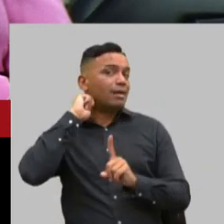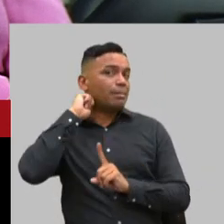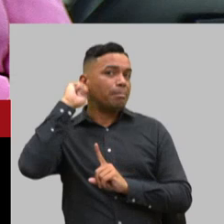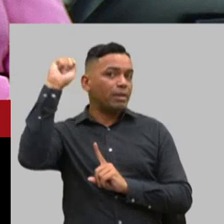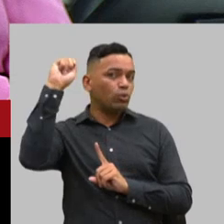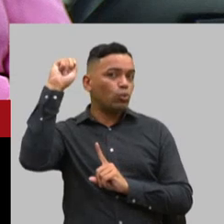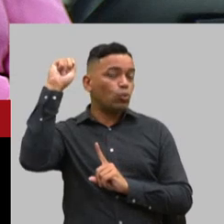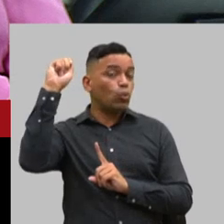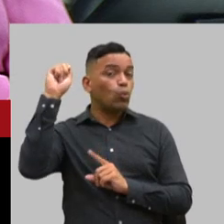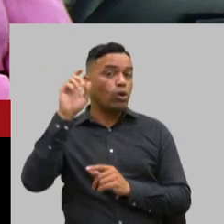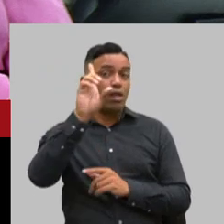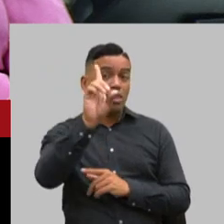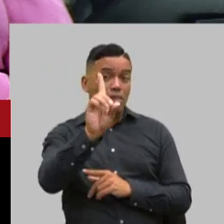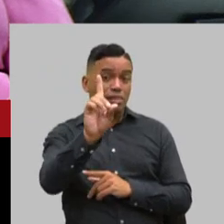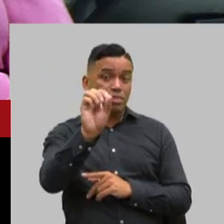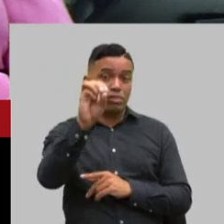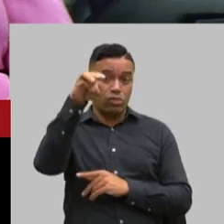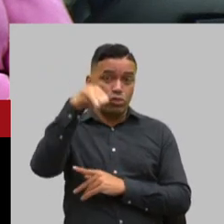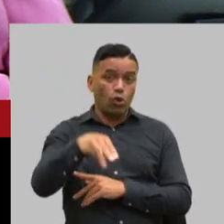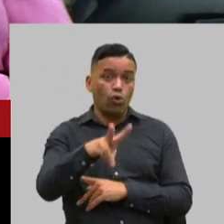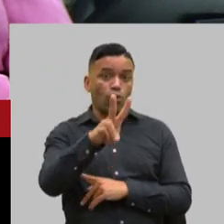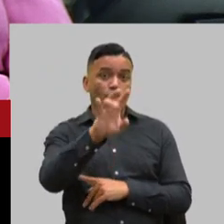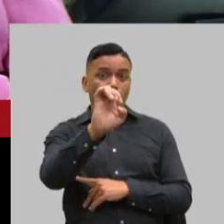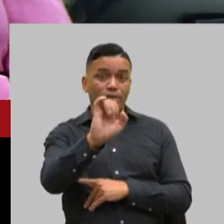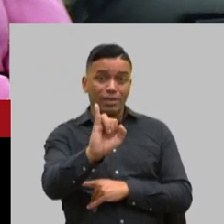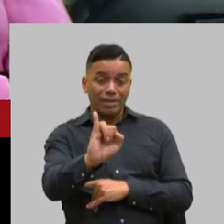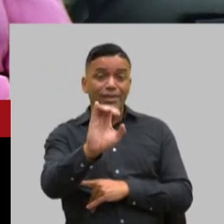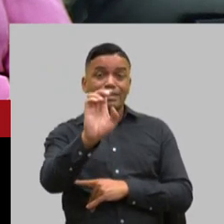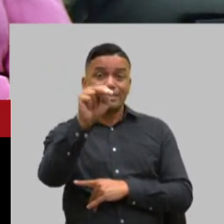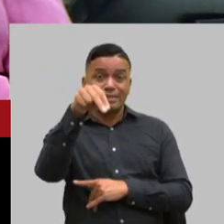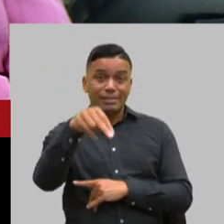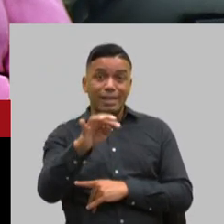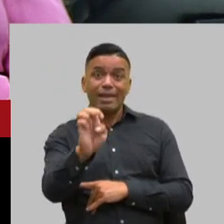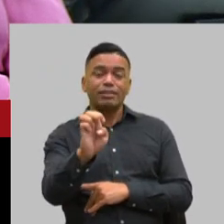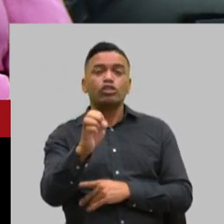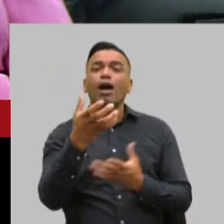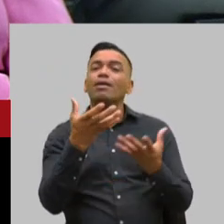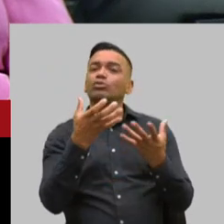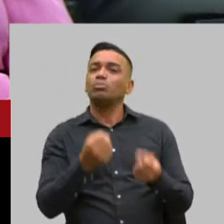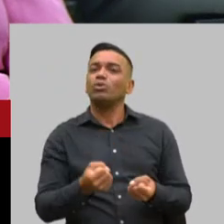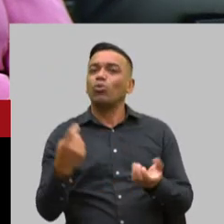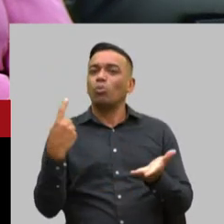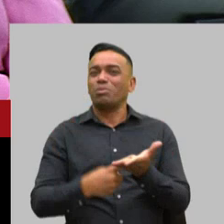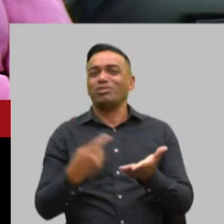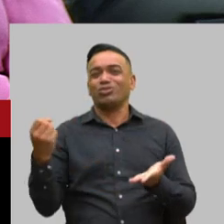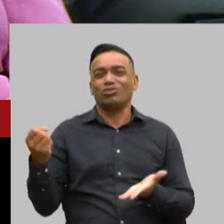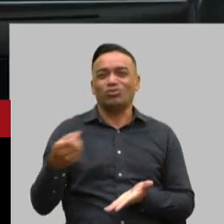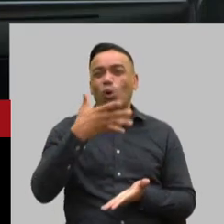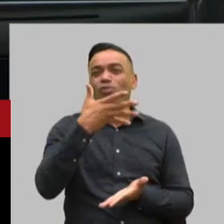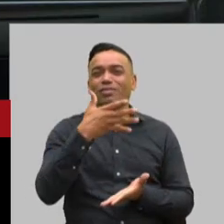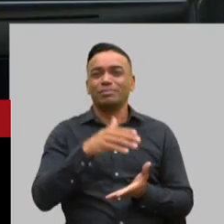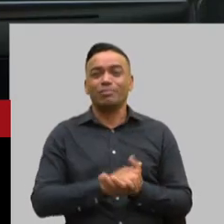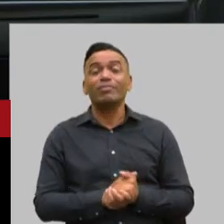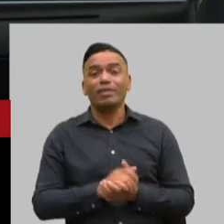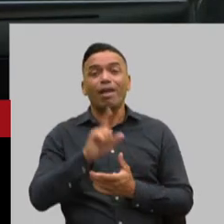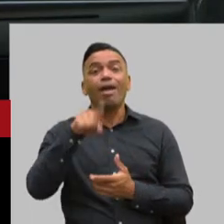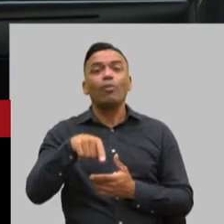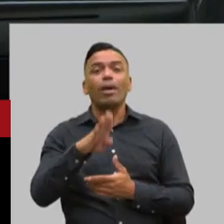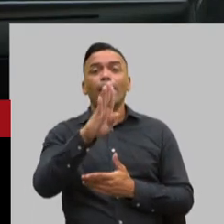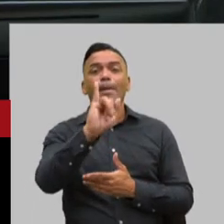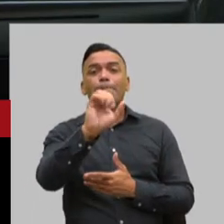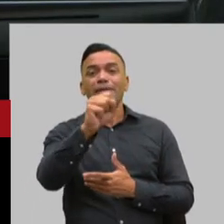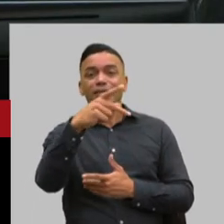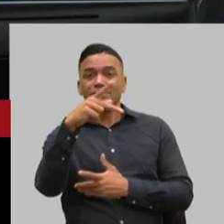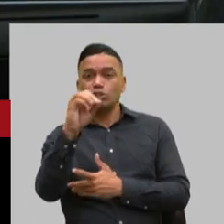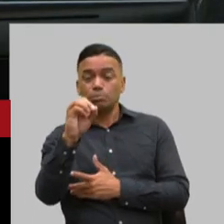Vicente assumiu uma nova responsabilidade, também de grande envergadura, que é a função de bispo da Diocese